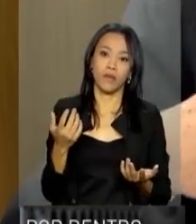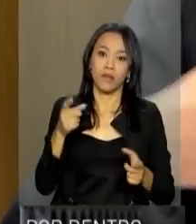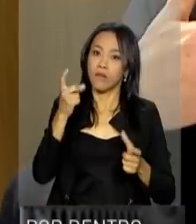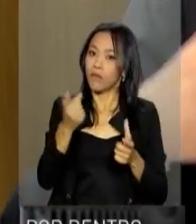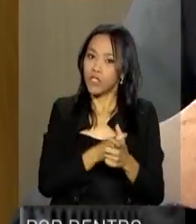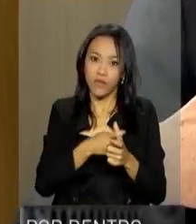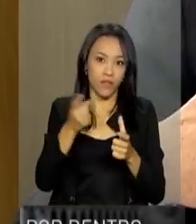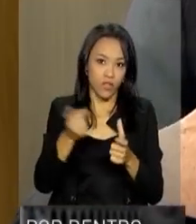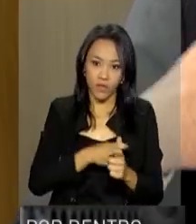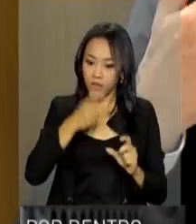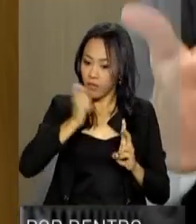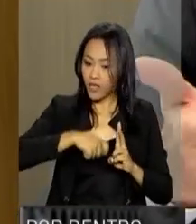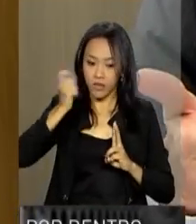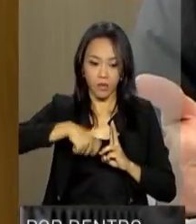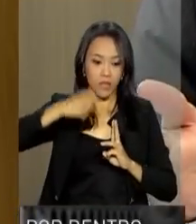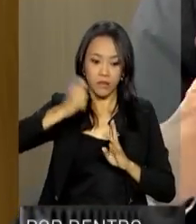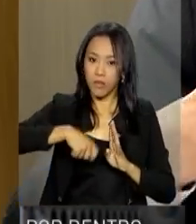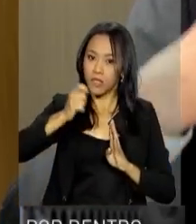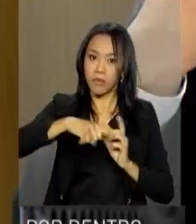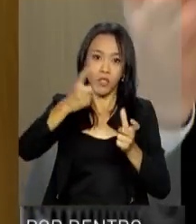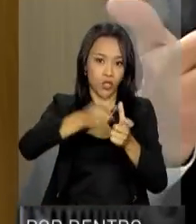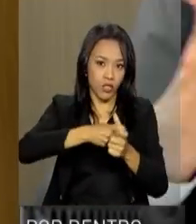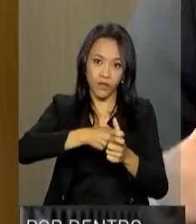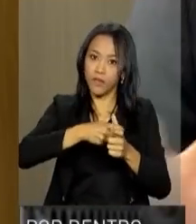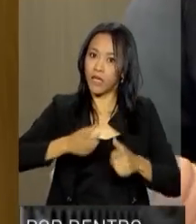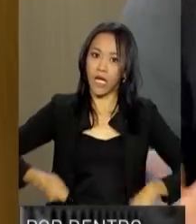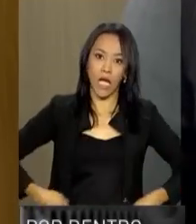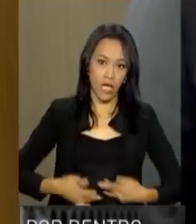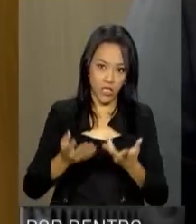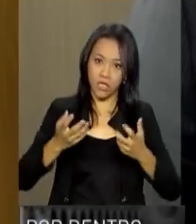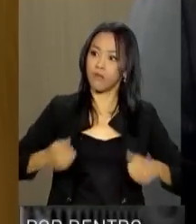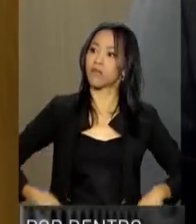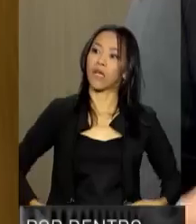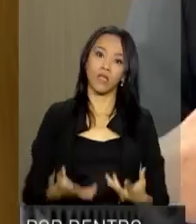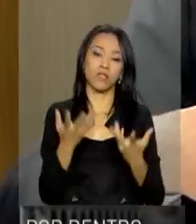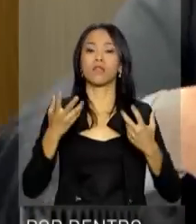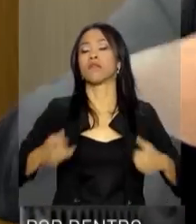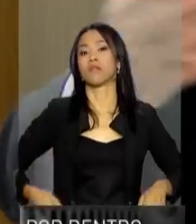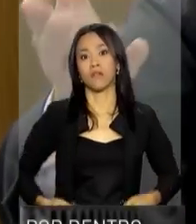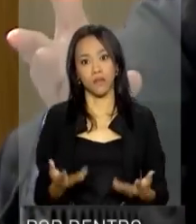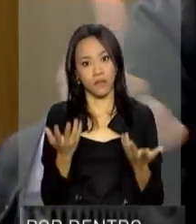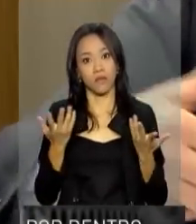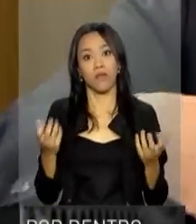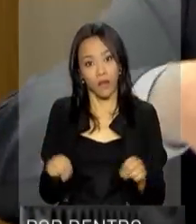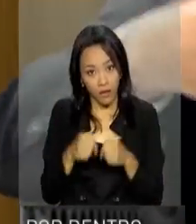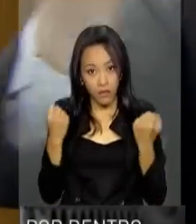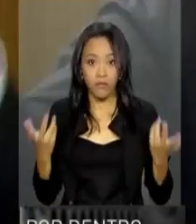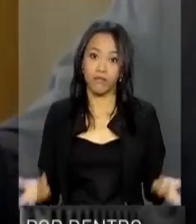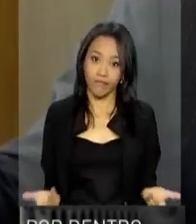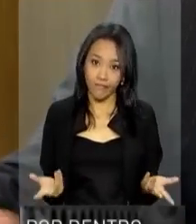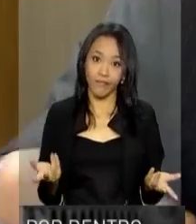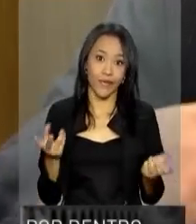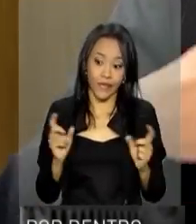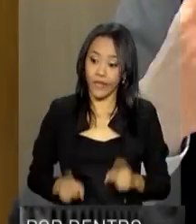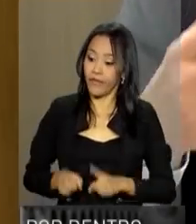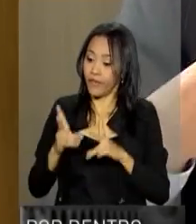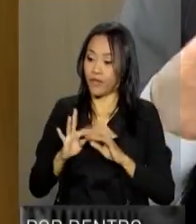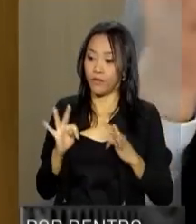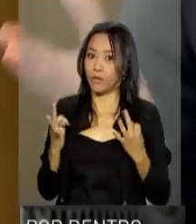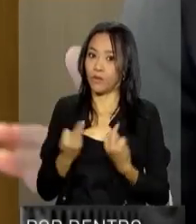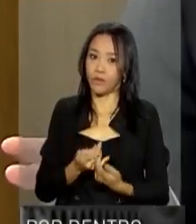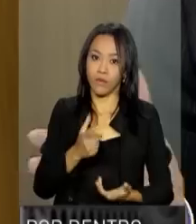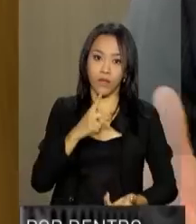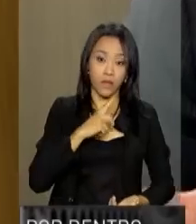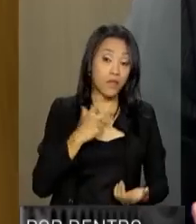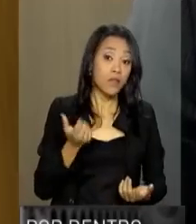todo mesmo desce nome do seu salário gastando muito mais do que o que ganha de salário quebra nem tem que vender tudo o que tem é